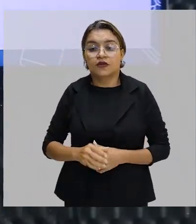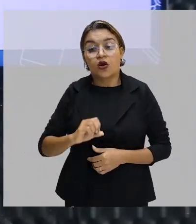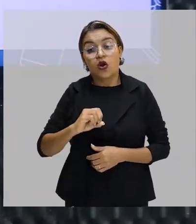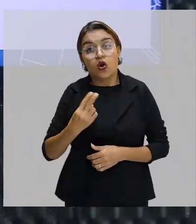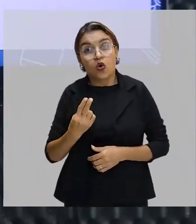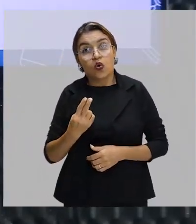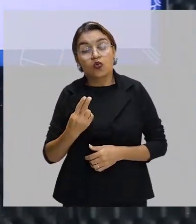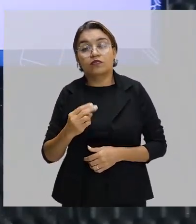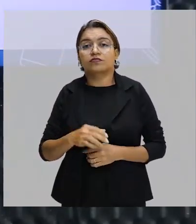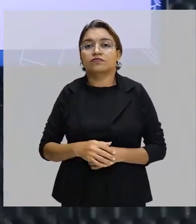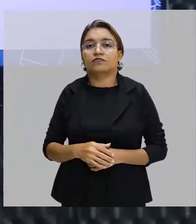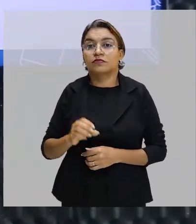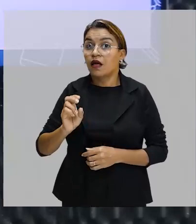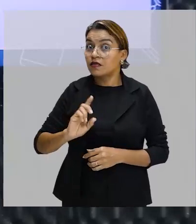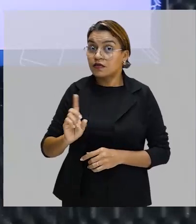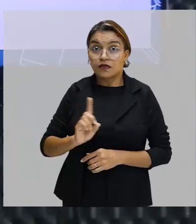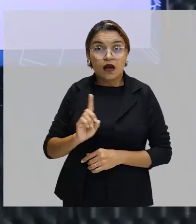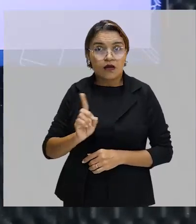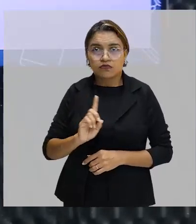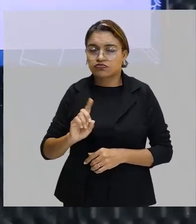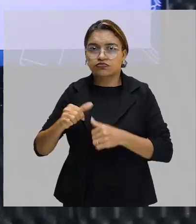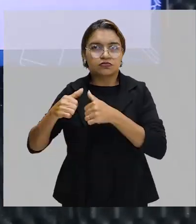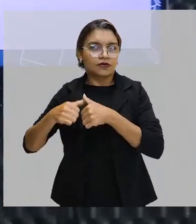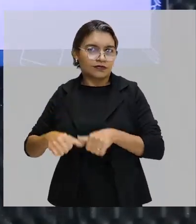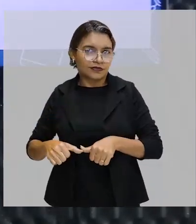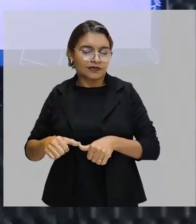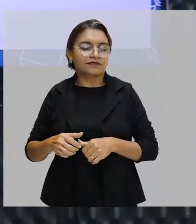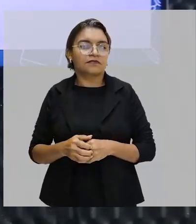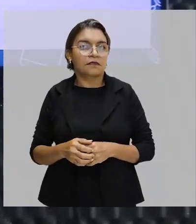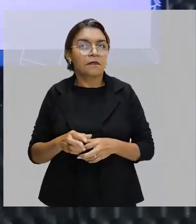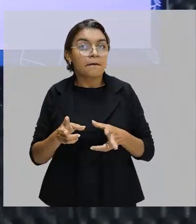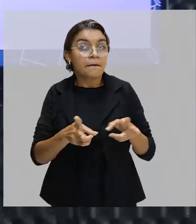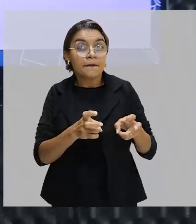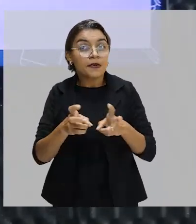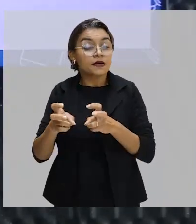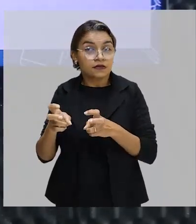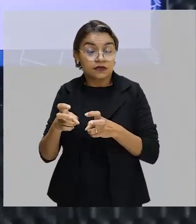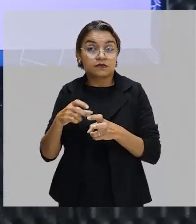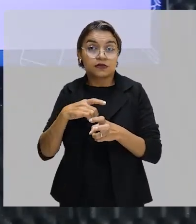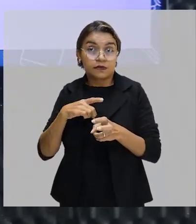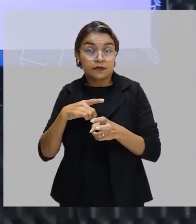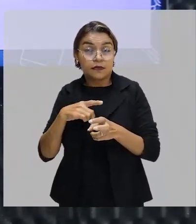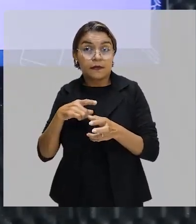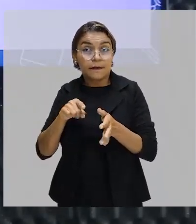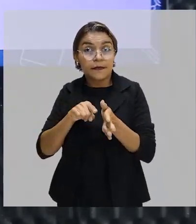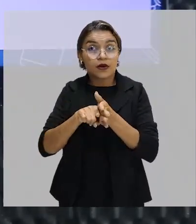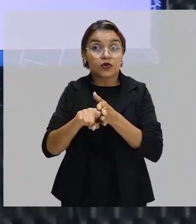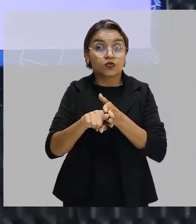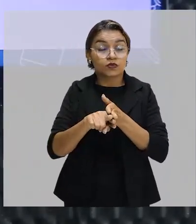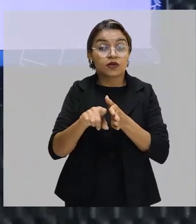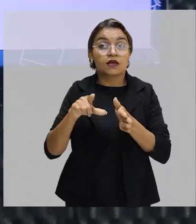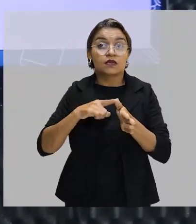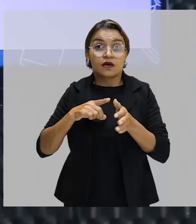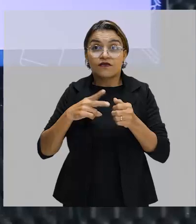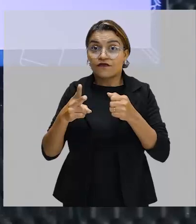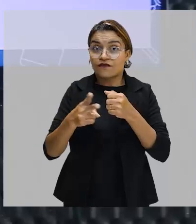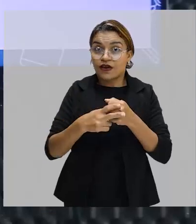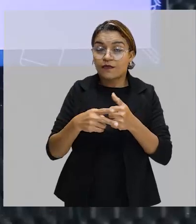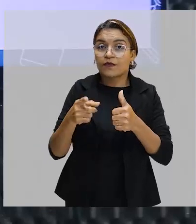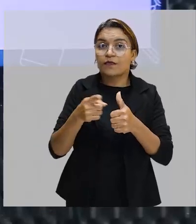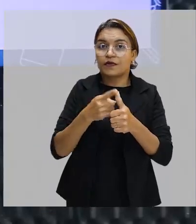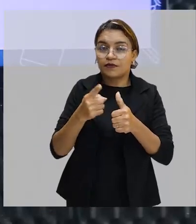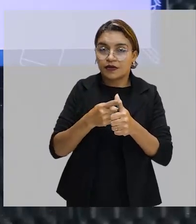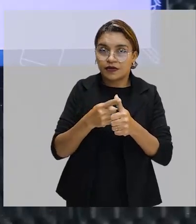not. Não, ela não está. Tá? Então, perceba que, na pergunta eu sigo verbo